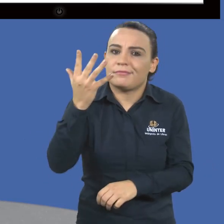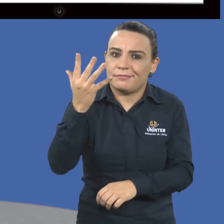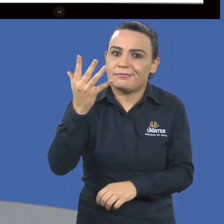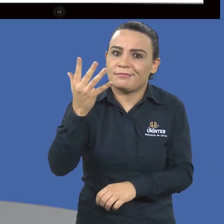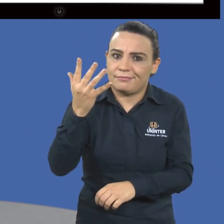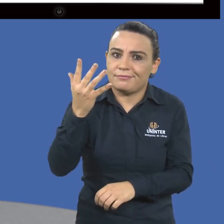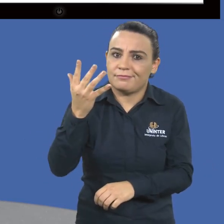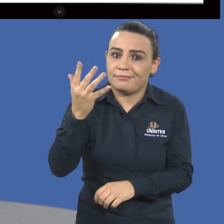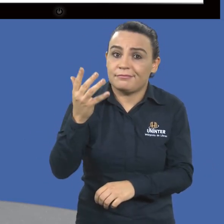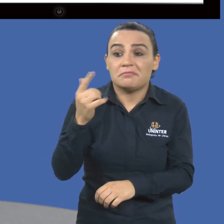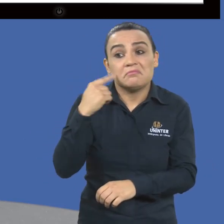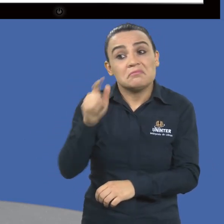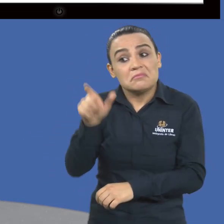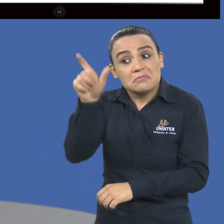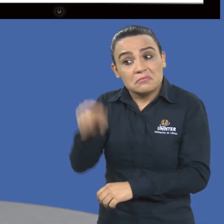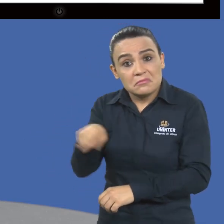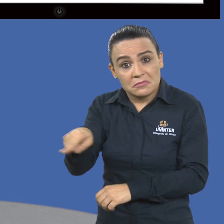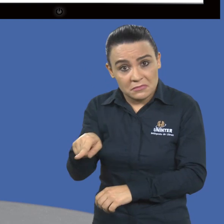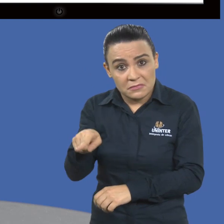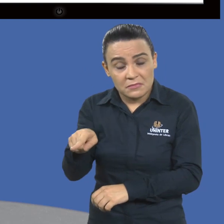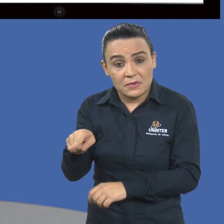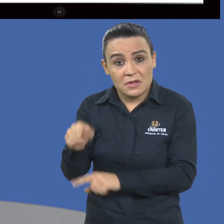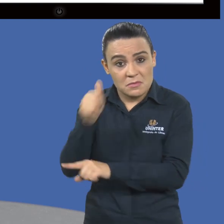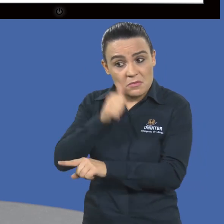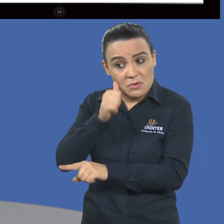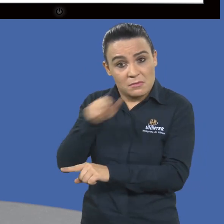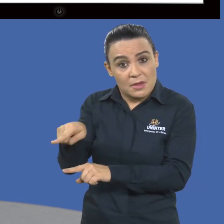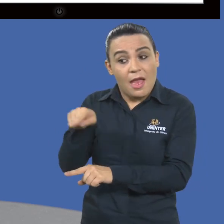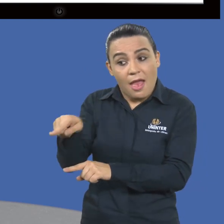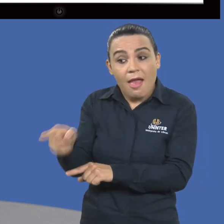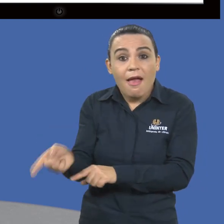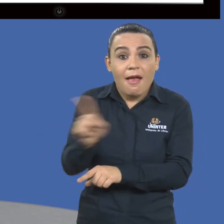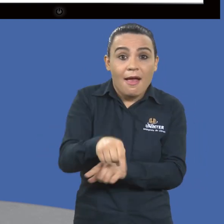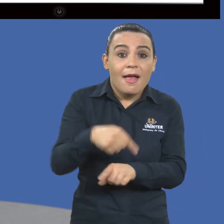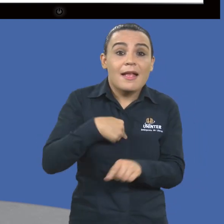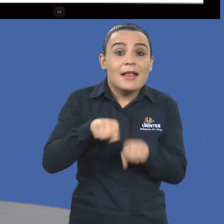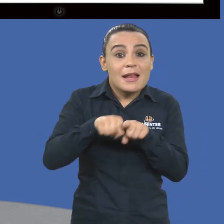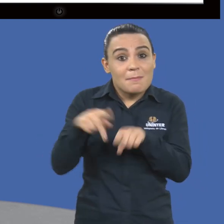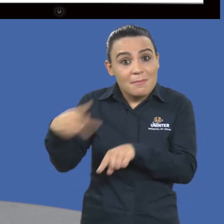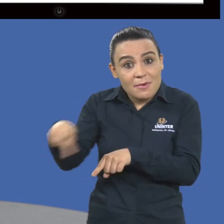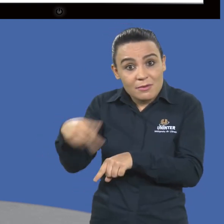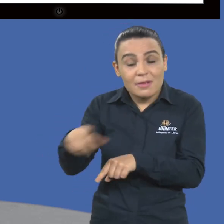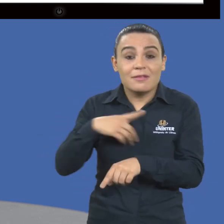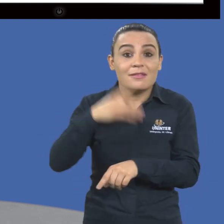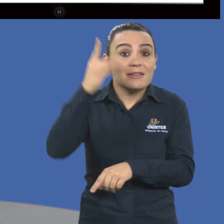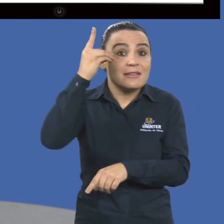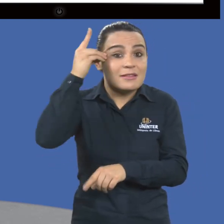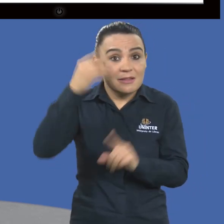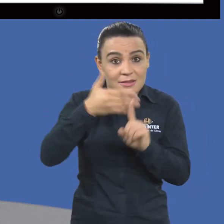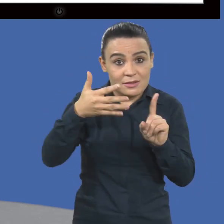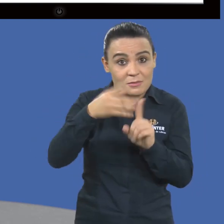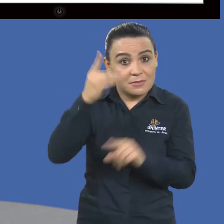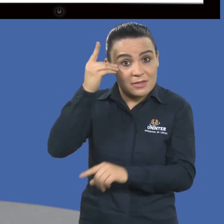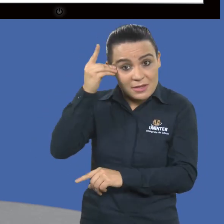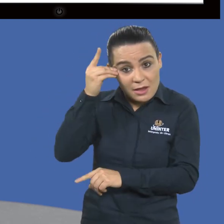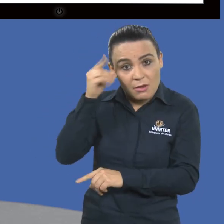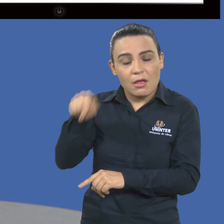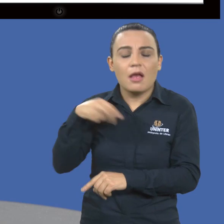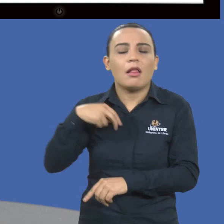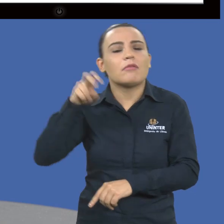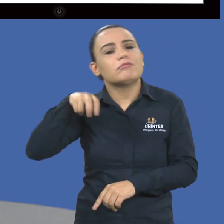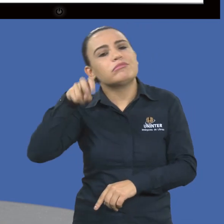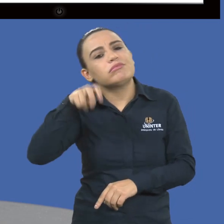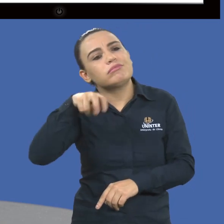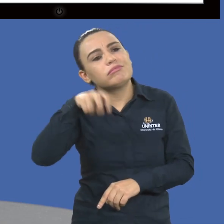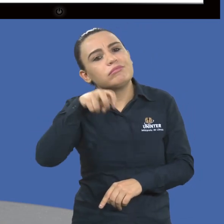ocorrência. Então, é aquela garota que tem um irmãozinho com síndrome de Down e ela vai